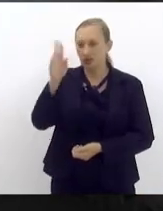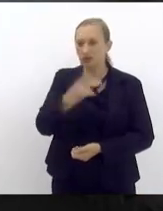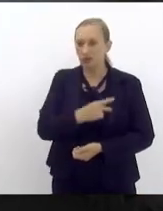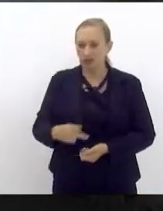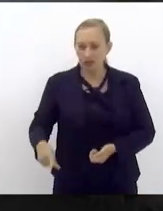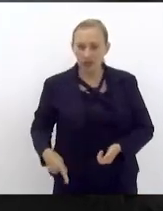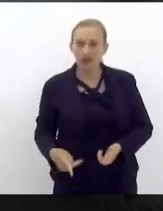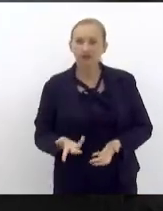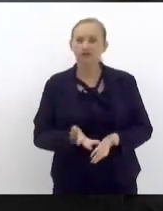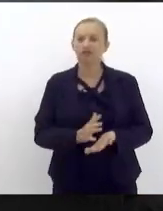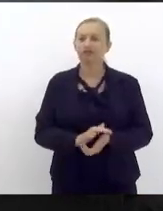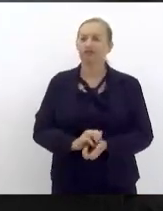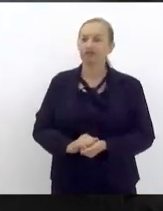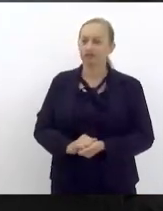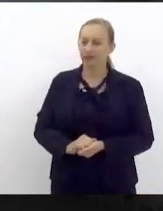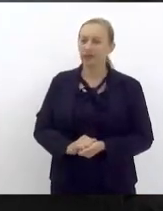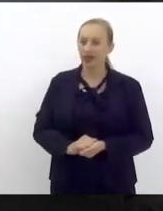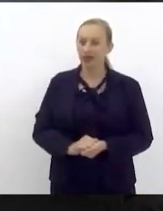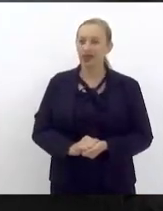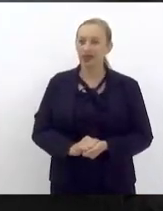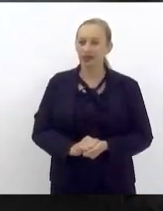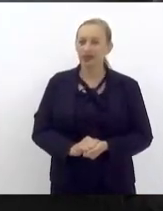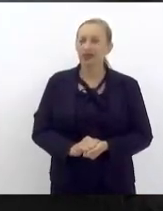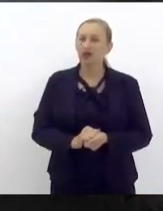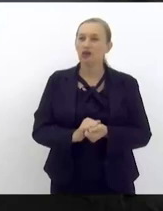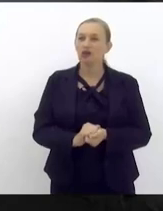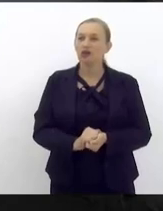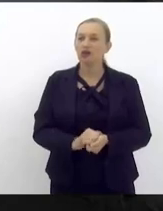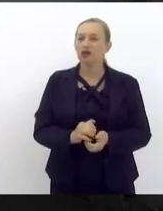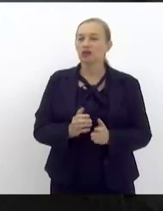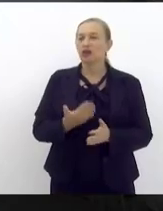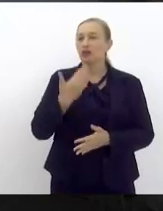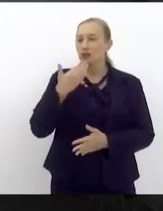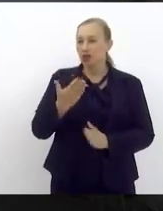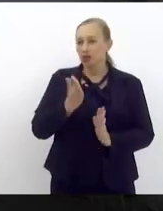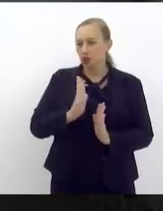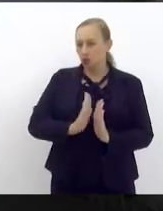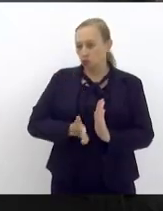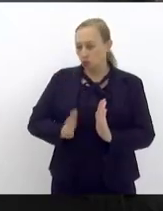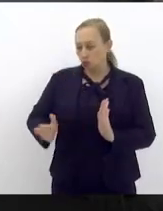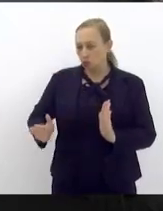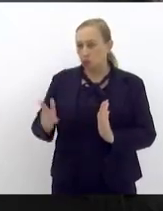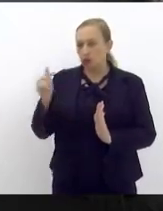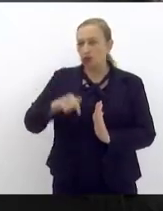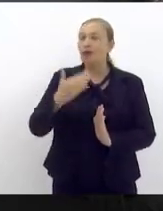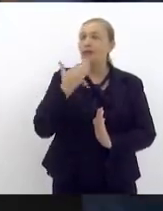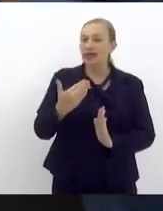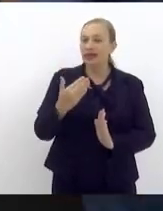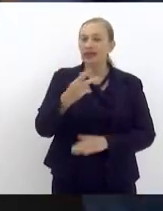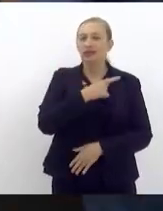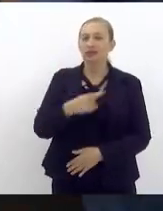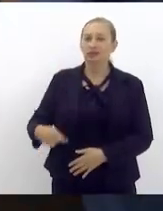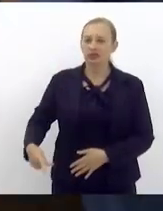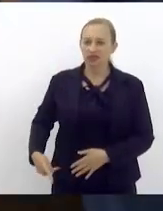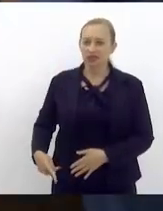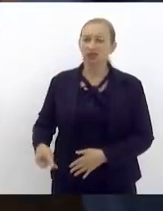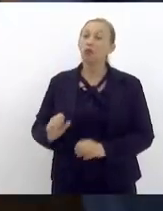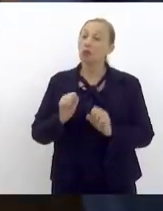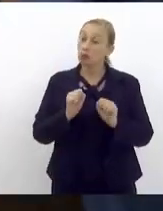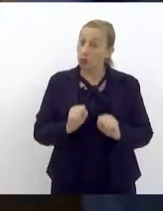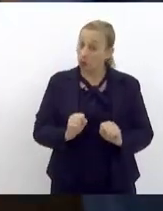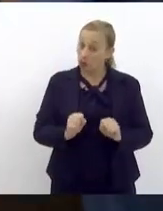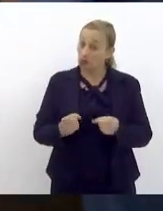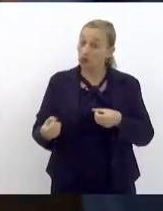Eu quero fazer uma questão de ordem aqui quero fazer uma questão de ordem pedir que a presidência possa